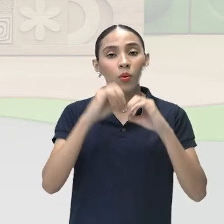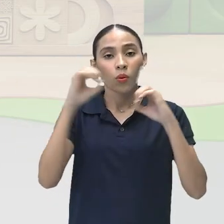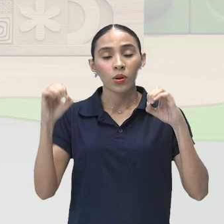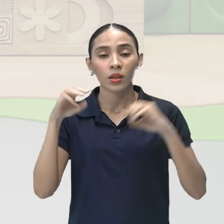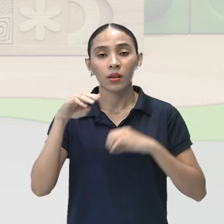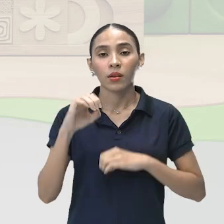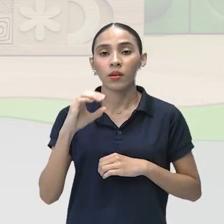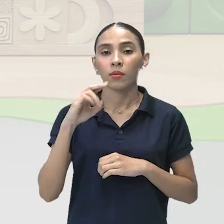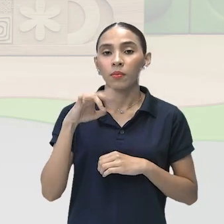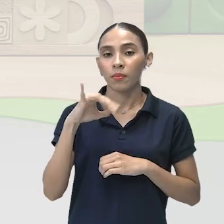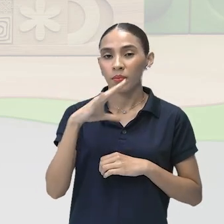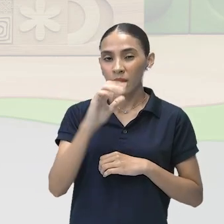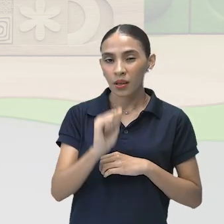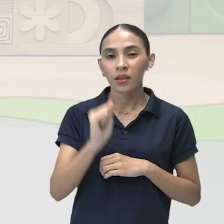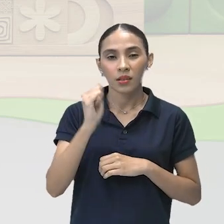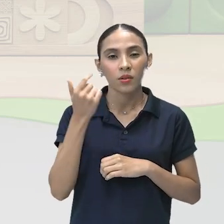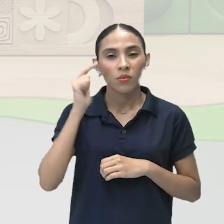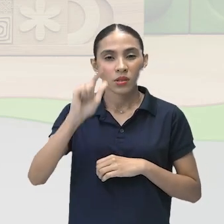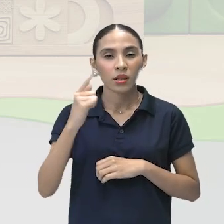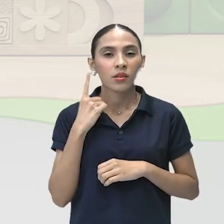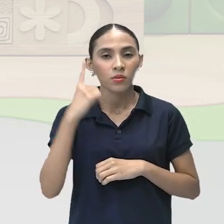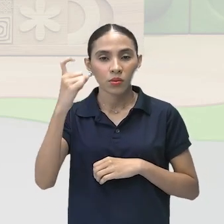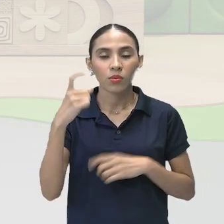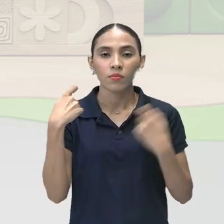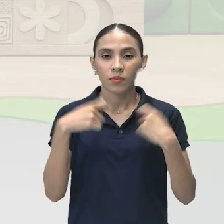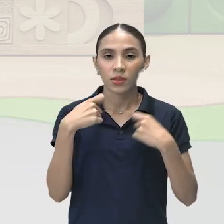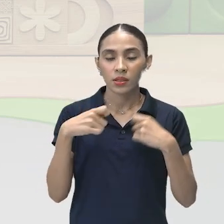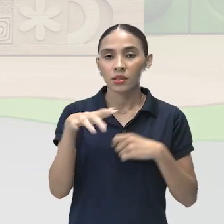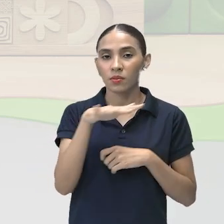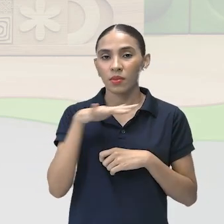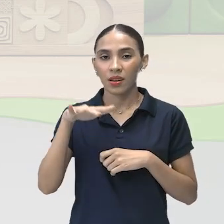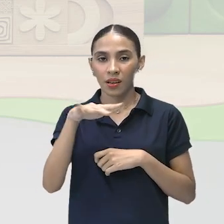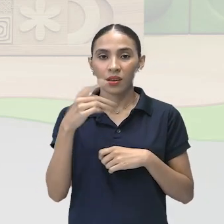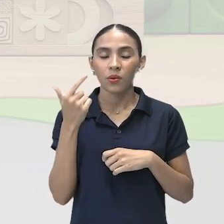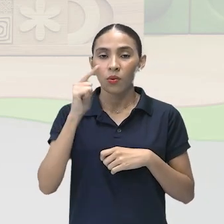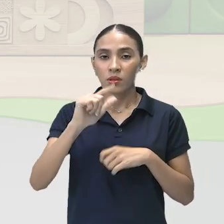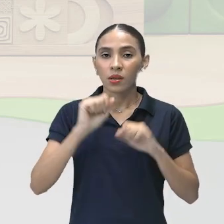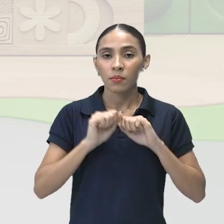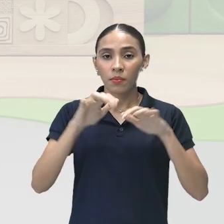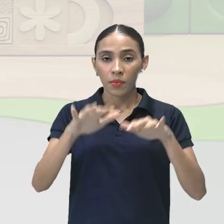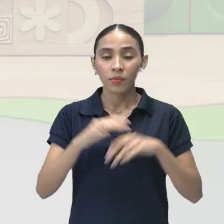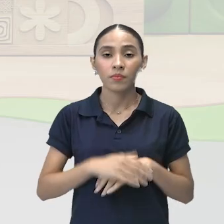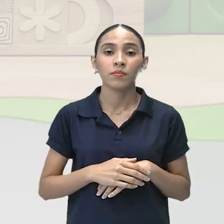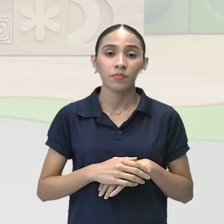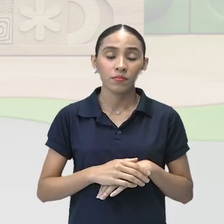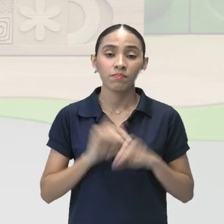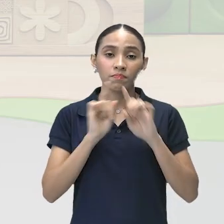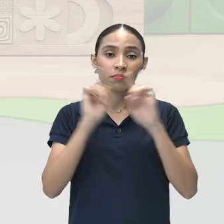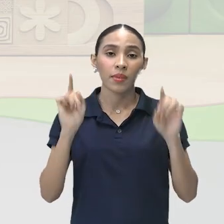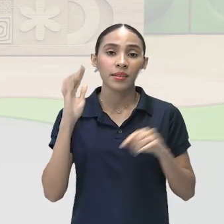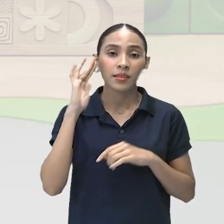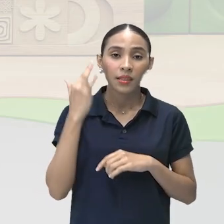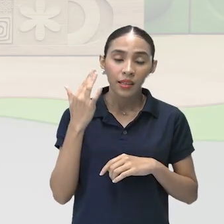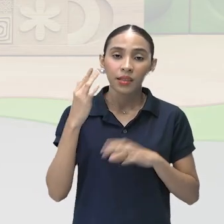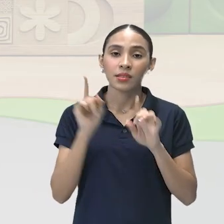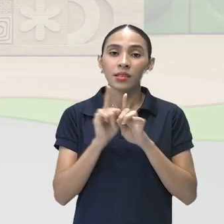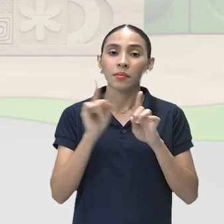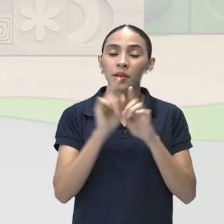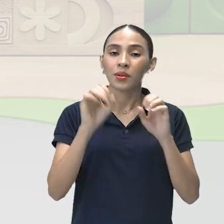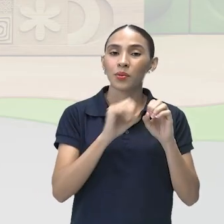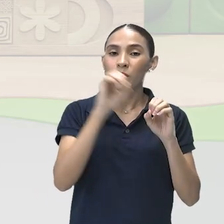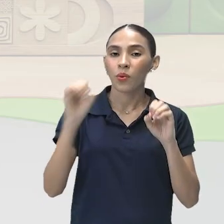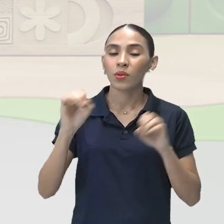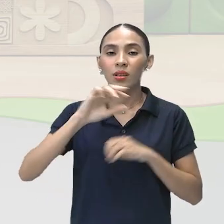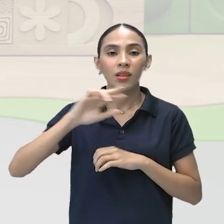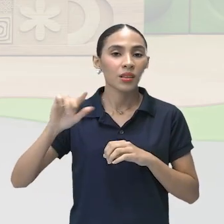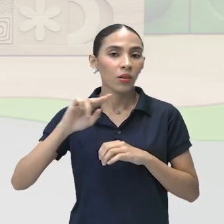geram o som, como já foi dito, é necessário que haja um meio para a sua propagação. Portanto, a gente entende que esse tipo de onda